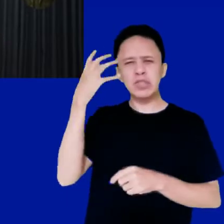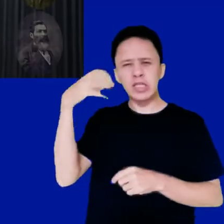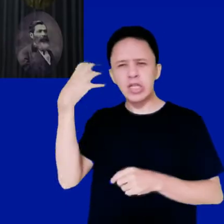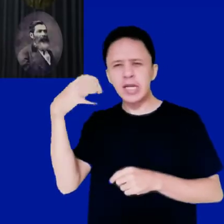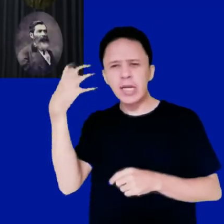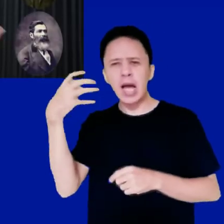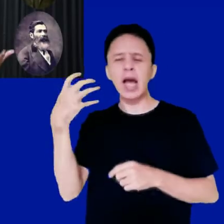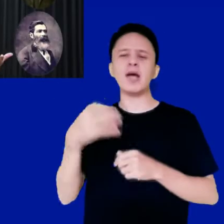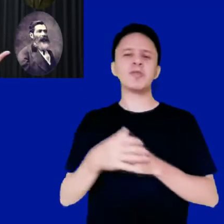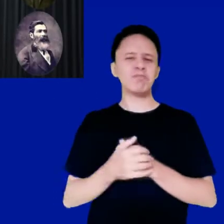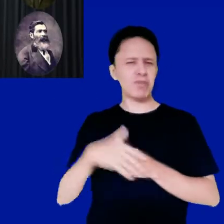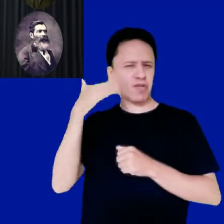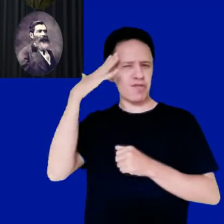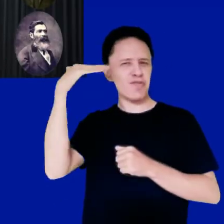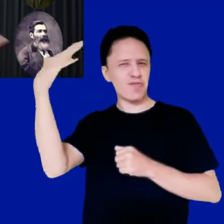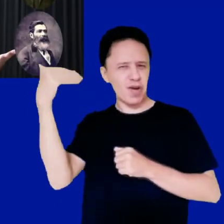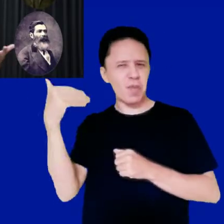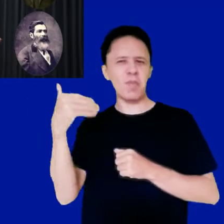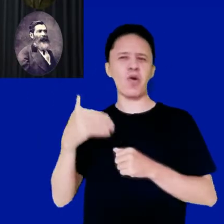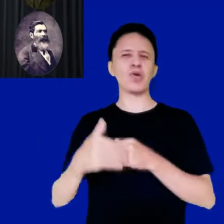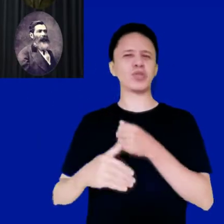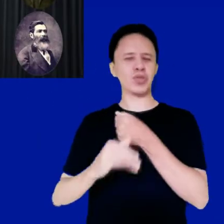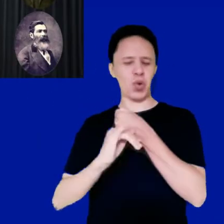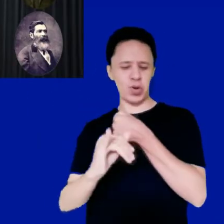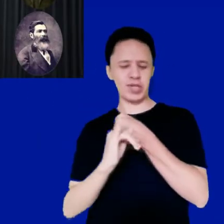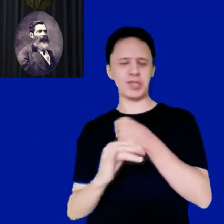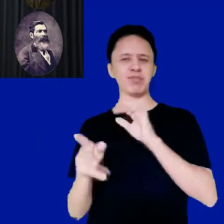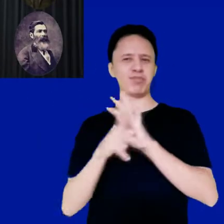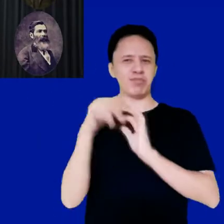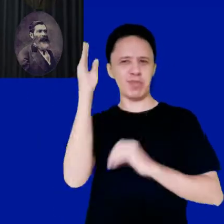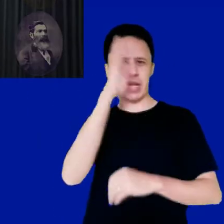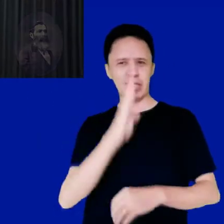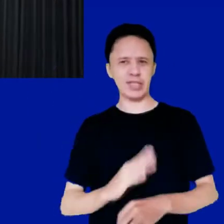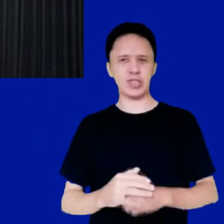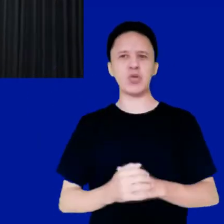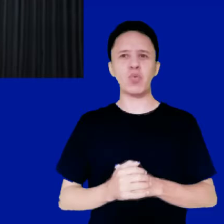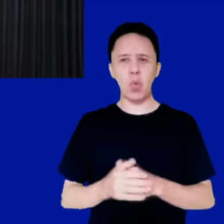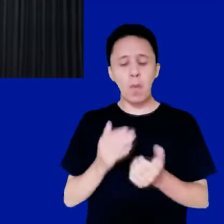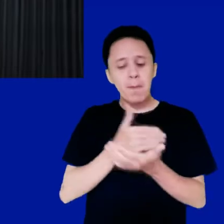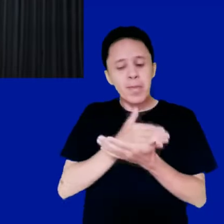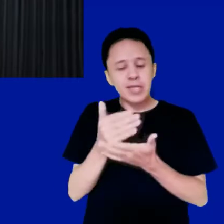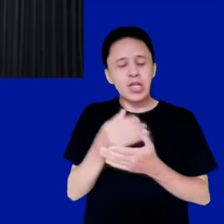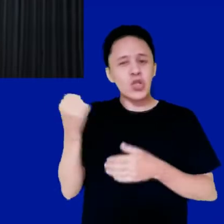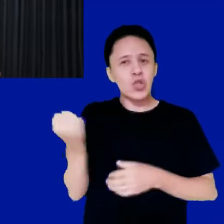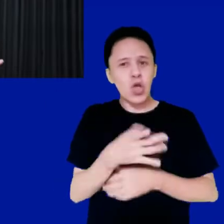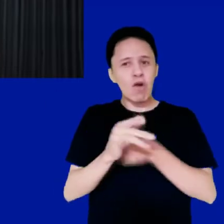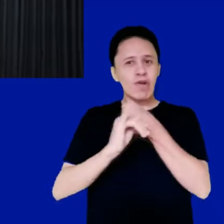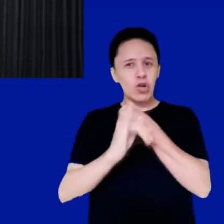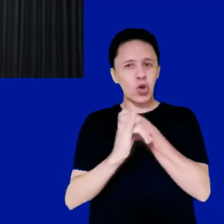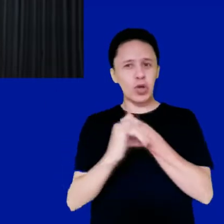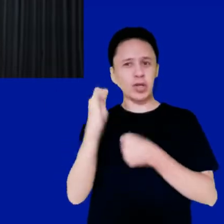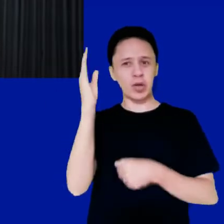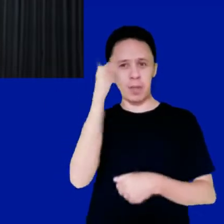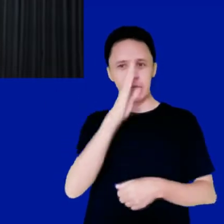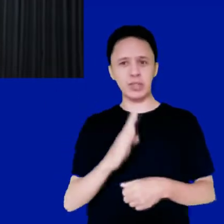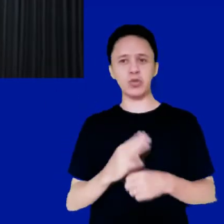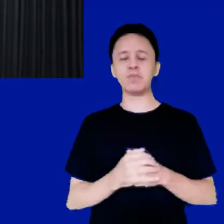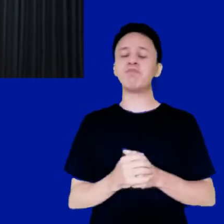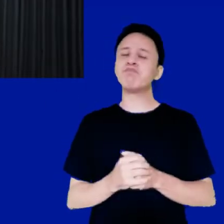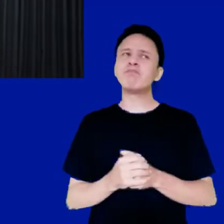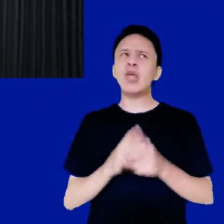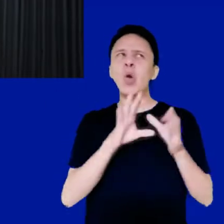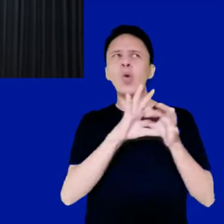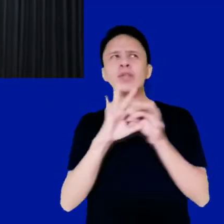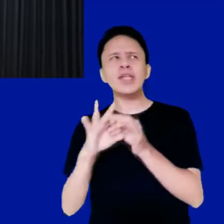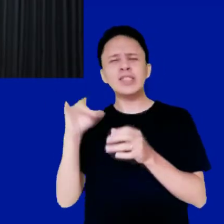Assis, escritores como José de Alencar, famosos romancistas brasileiros. Nós vamos ver esses caras dando início à produção dessa nova crônica